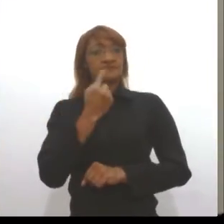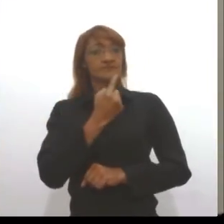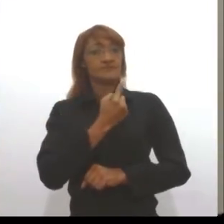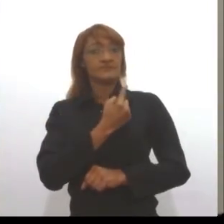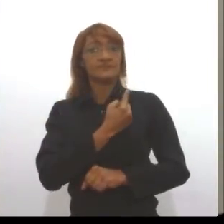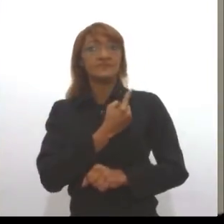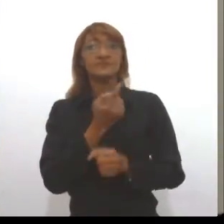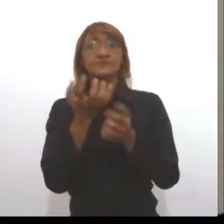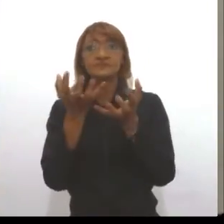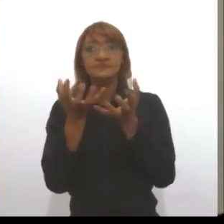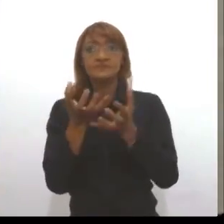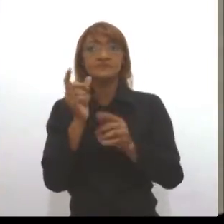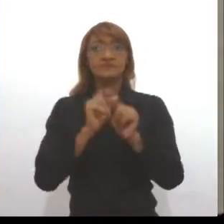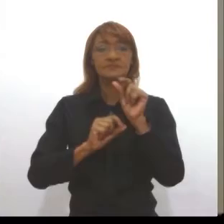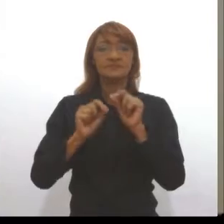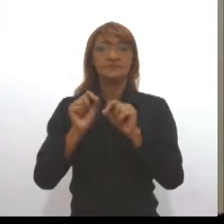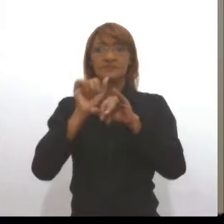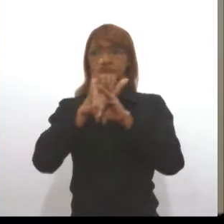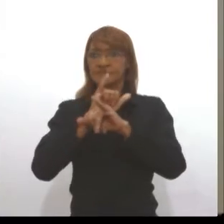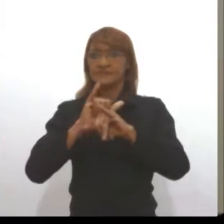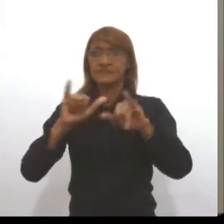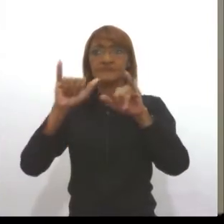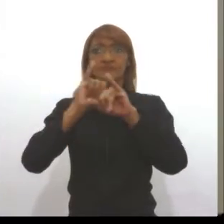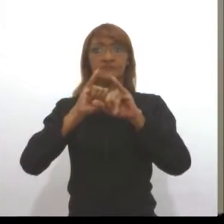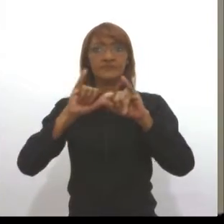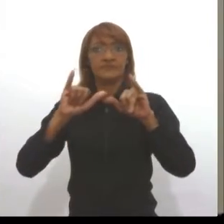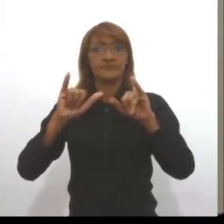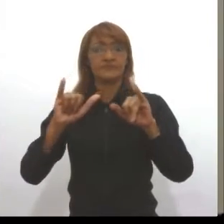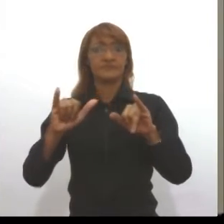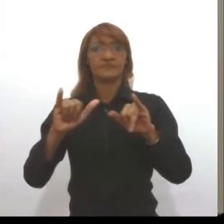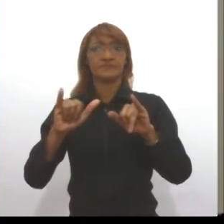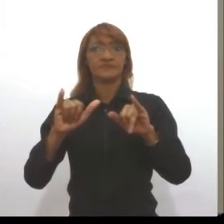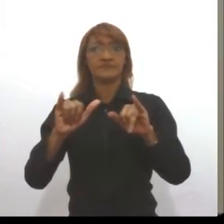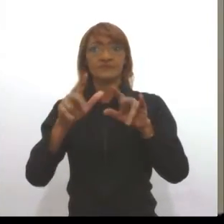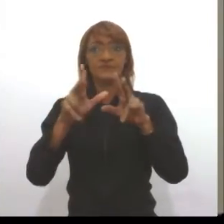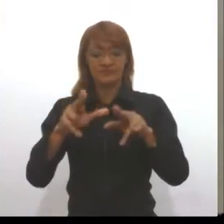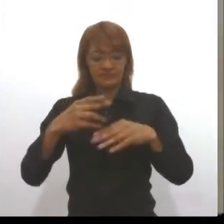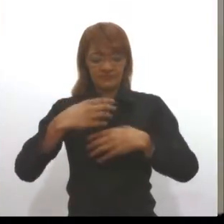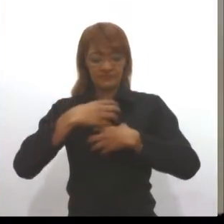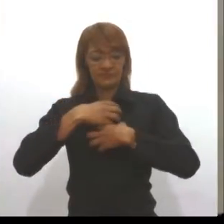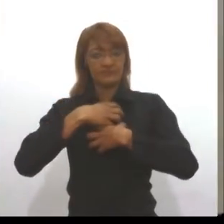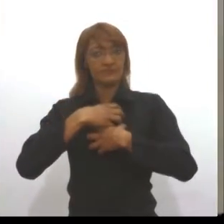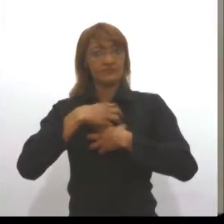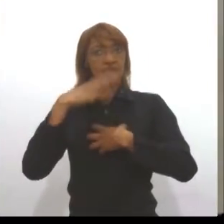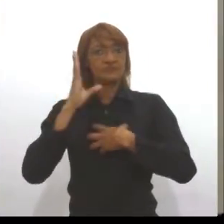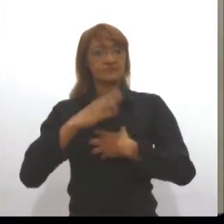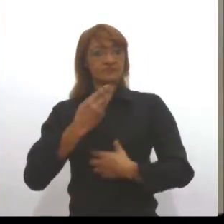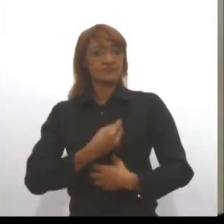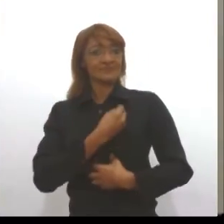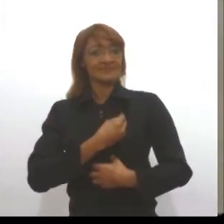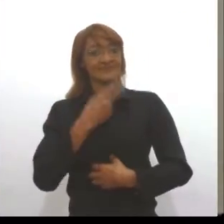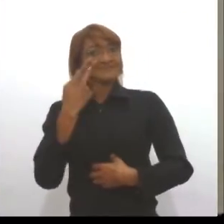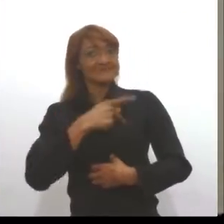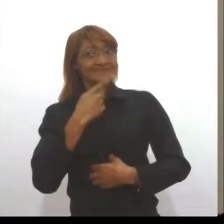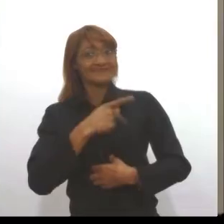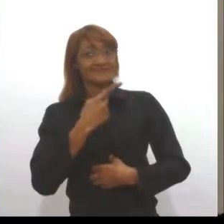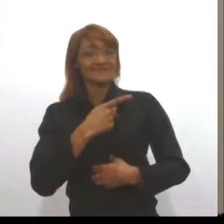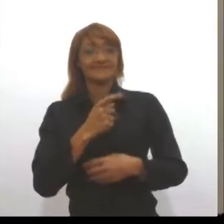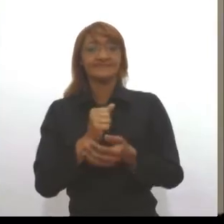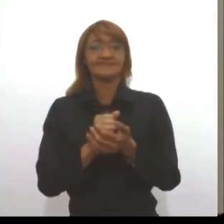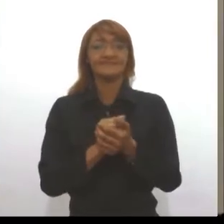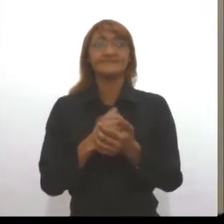tenta proclamar no interior do nosso coração, nessa cripta misteriosa do nosso coração, é